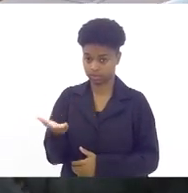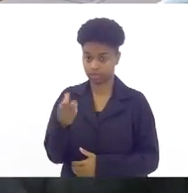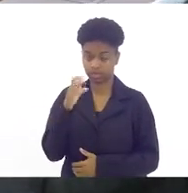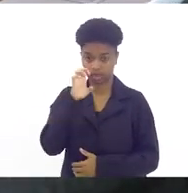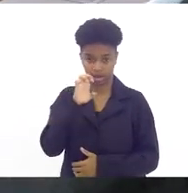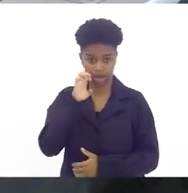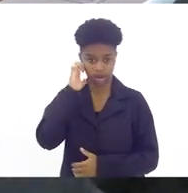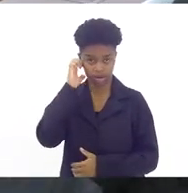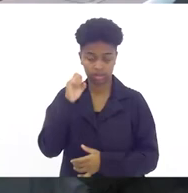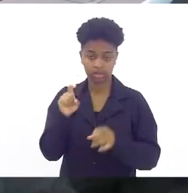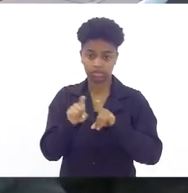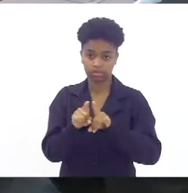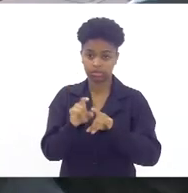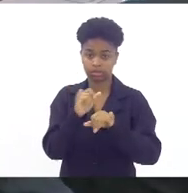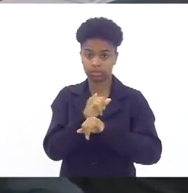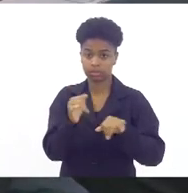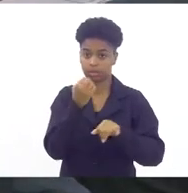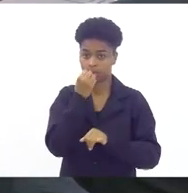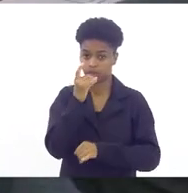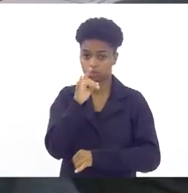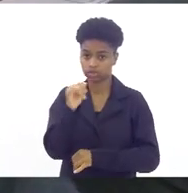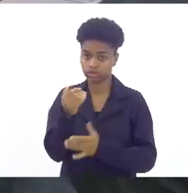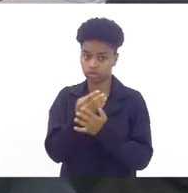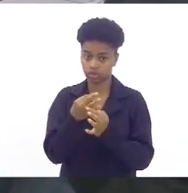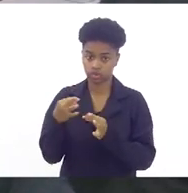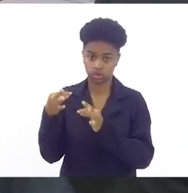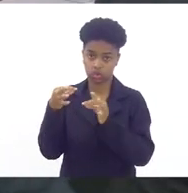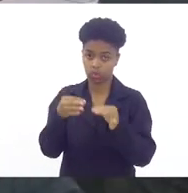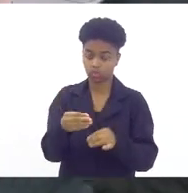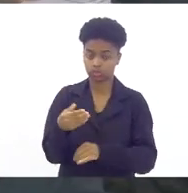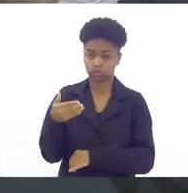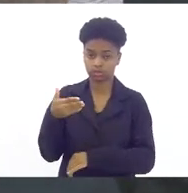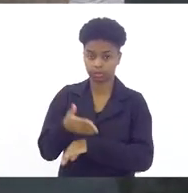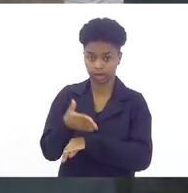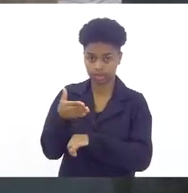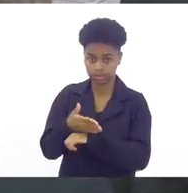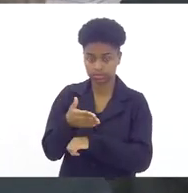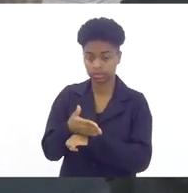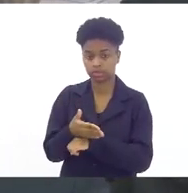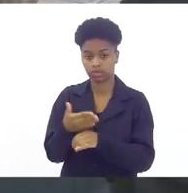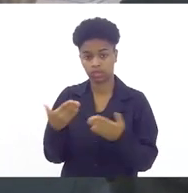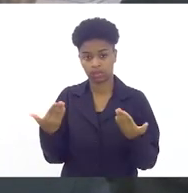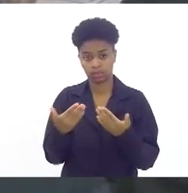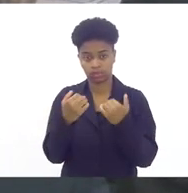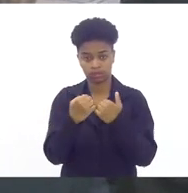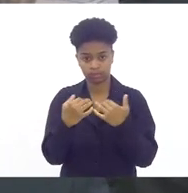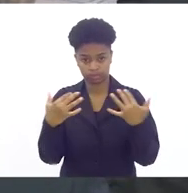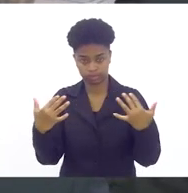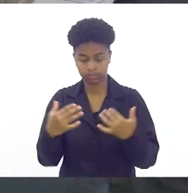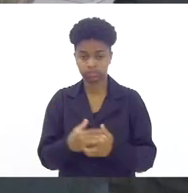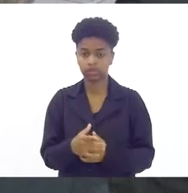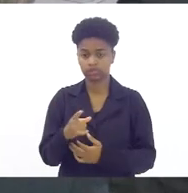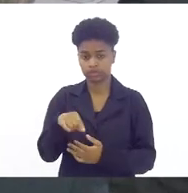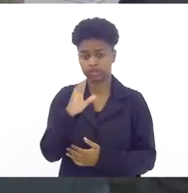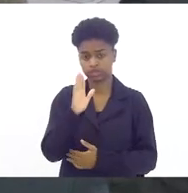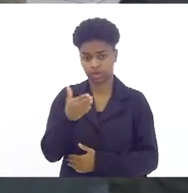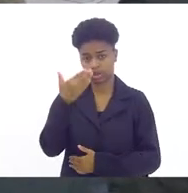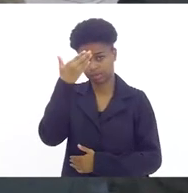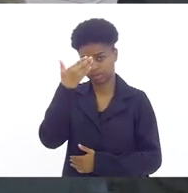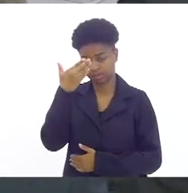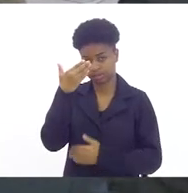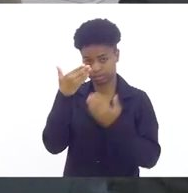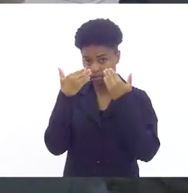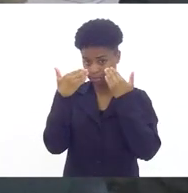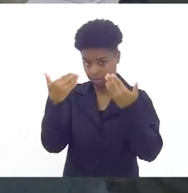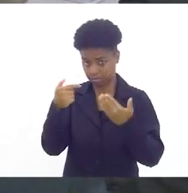dar bom dia também a todos que estão participando dessa audiência Como já muito bem fui apresentado me chamo Luiz